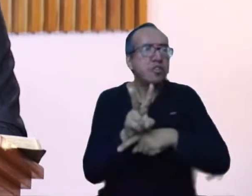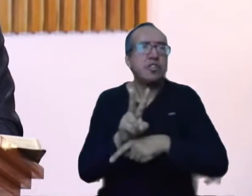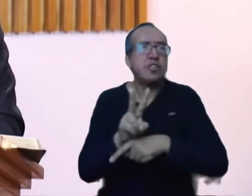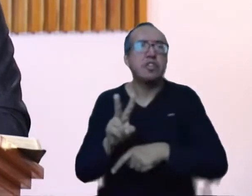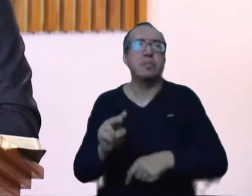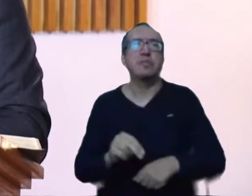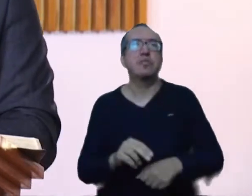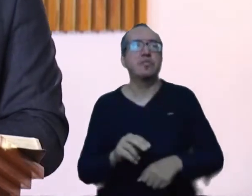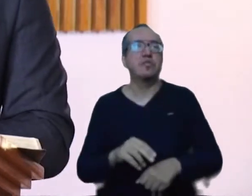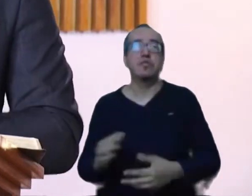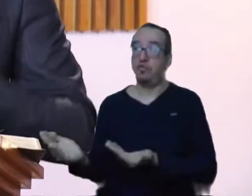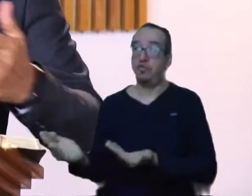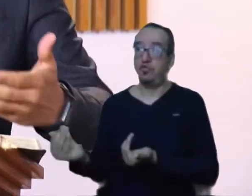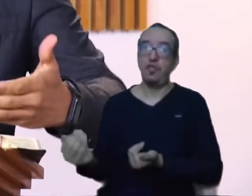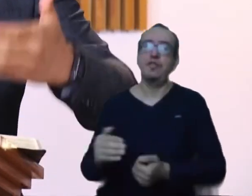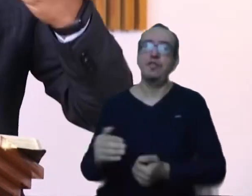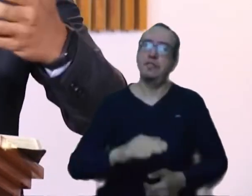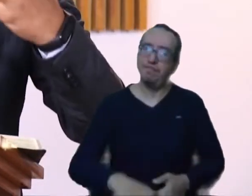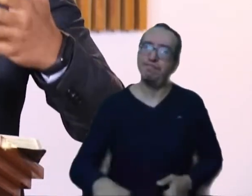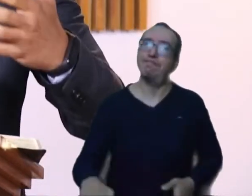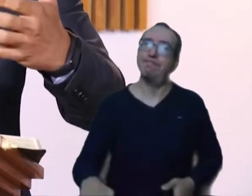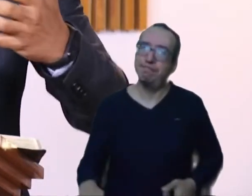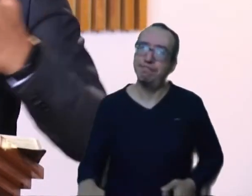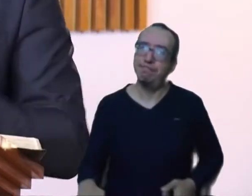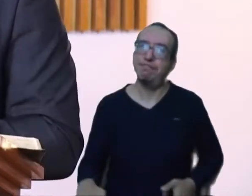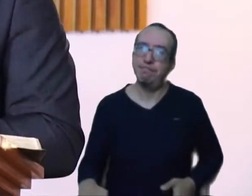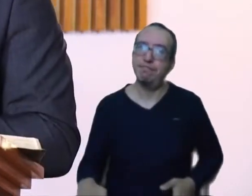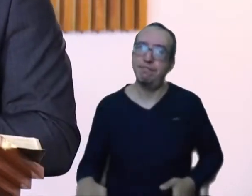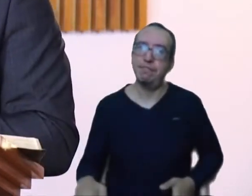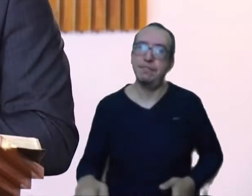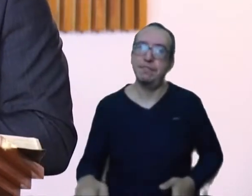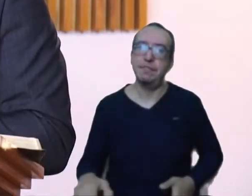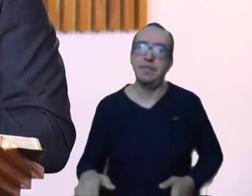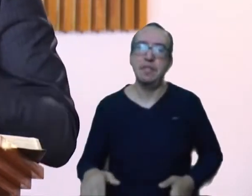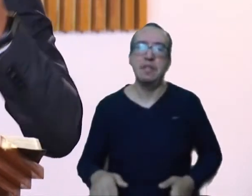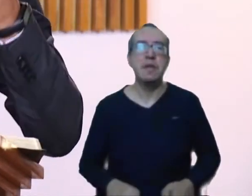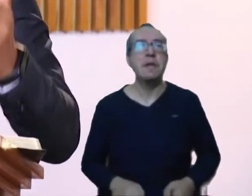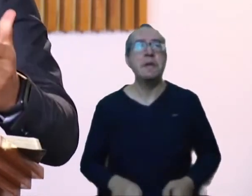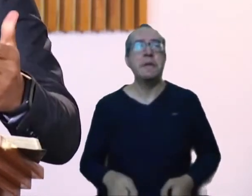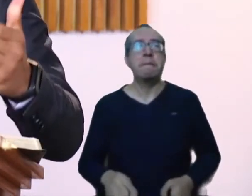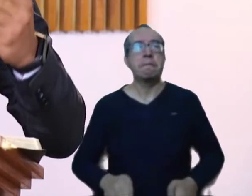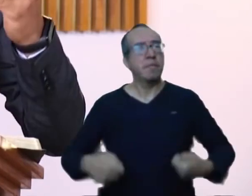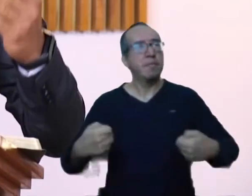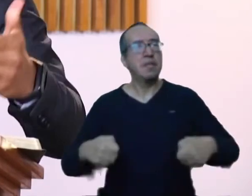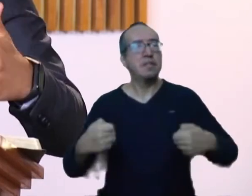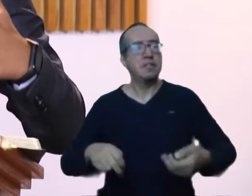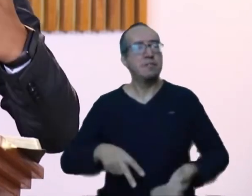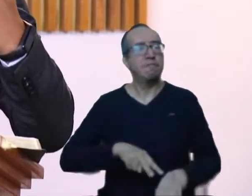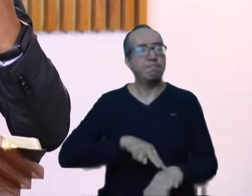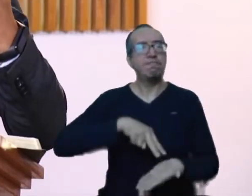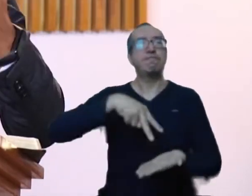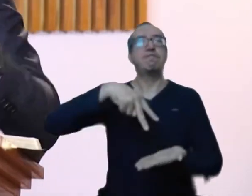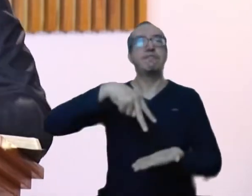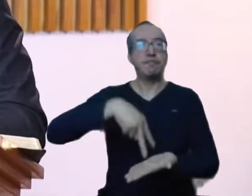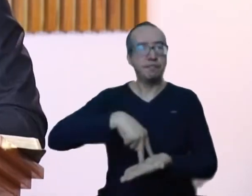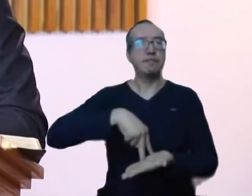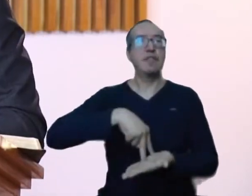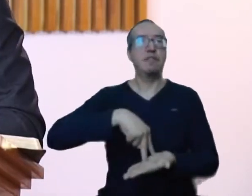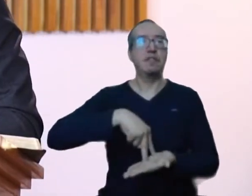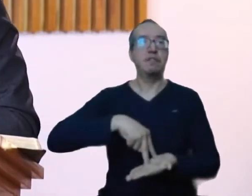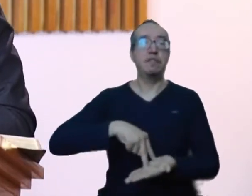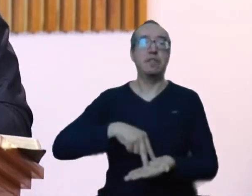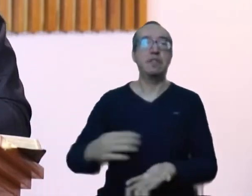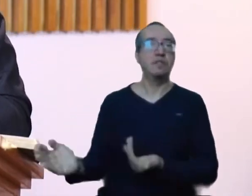desce imediatamente e levanta o jovem. Levanta o jovem